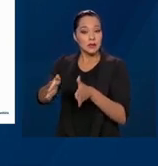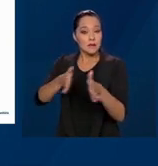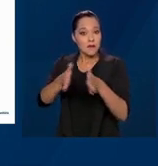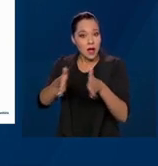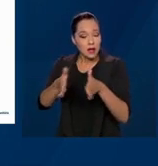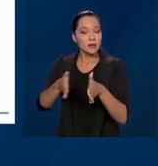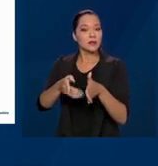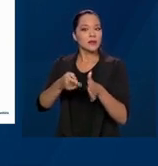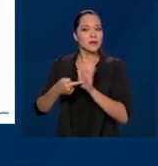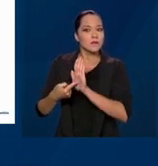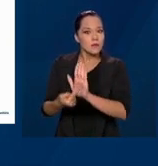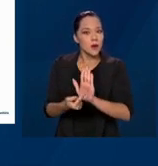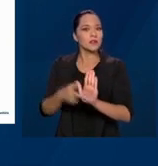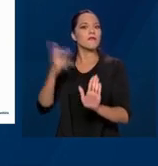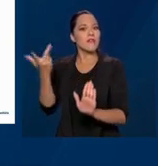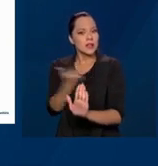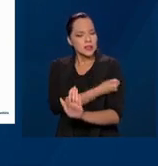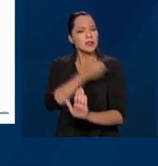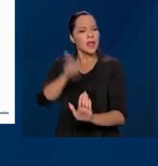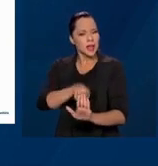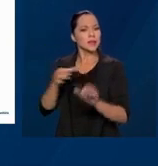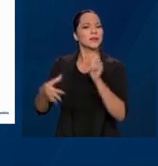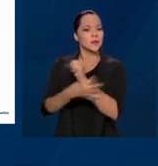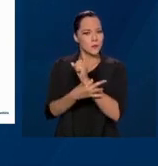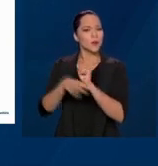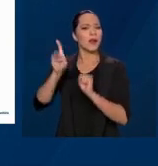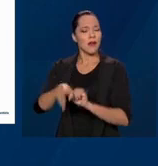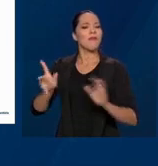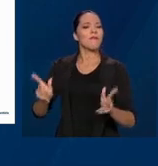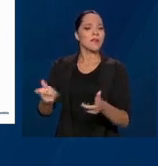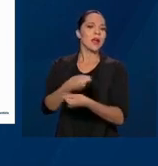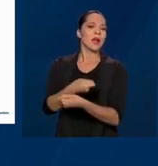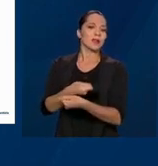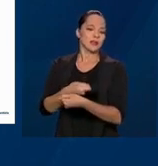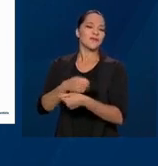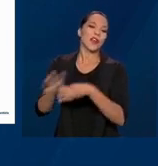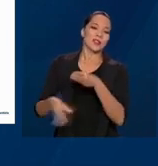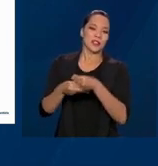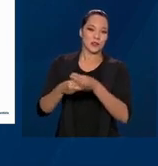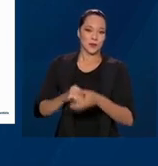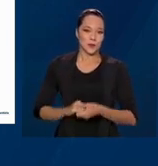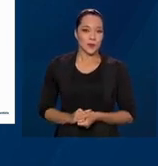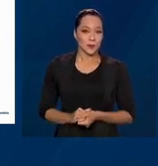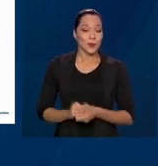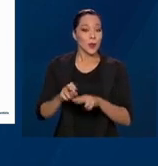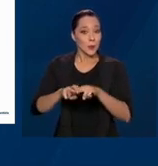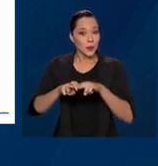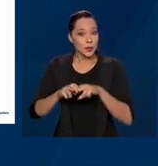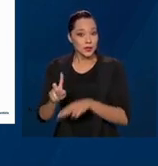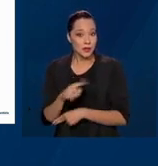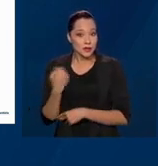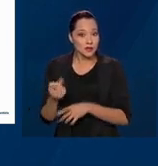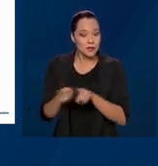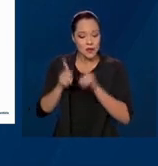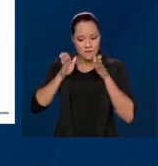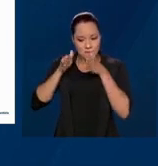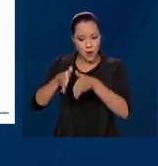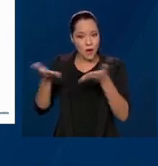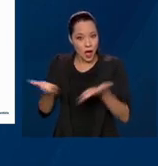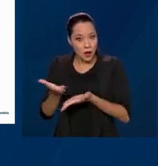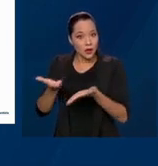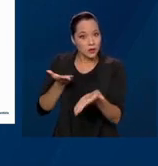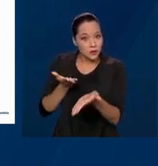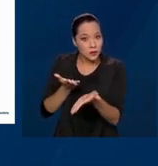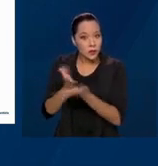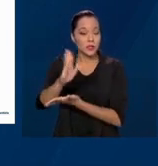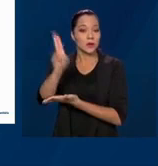que realmente a vacina é segura e eficaz, foi anuído. Então, por isso que a gente também, o foco agora na autorização de